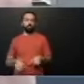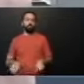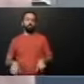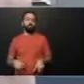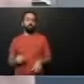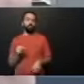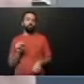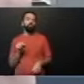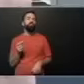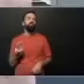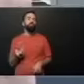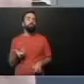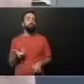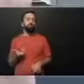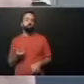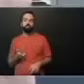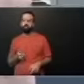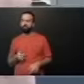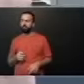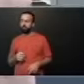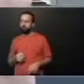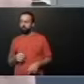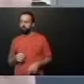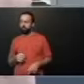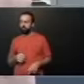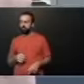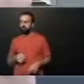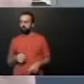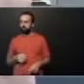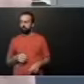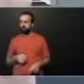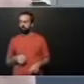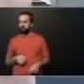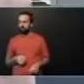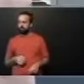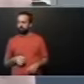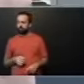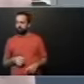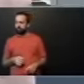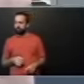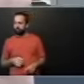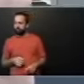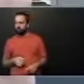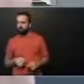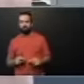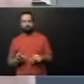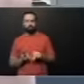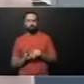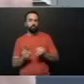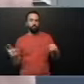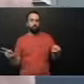Ah, agora ficou fácil, né? Tenho certeza que vocês já descobriram qual é a frase.